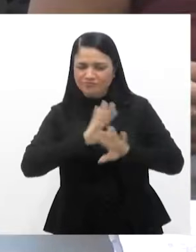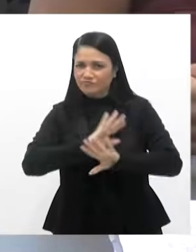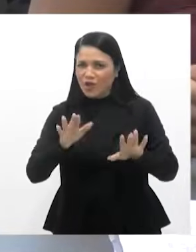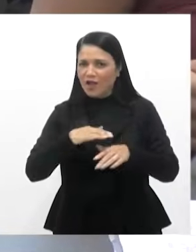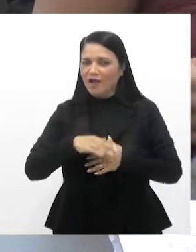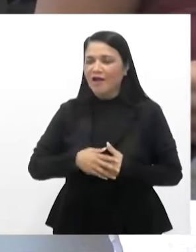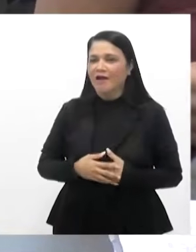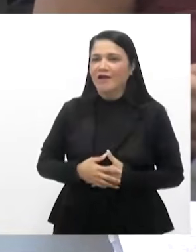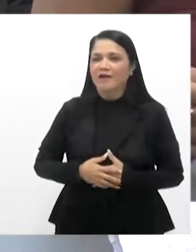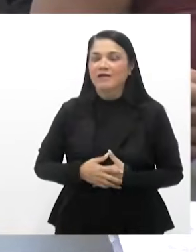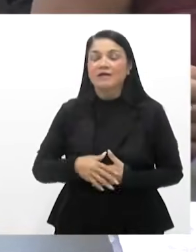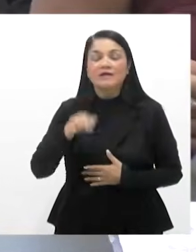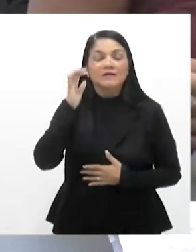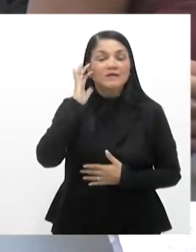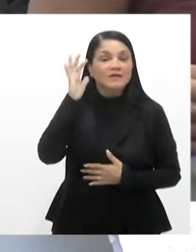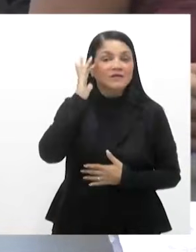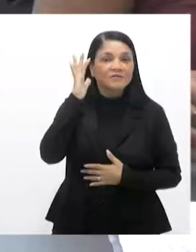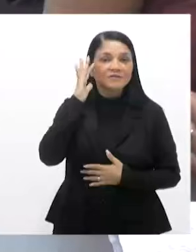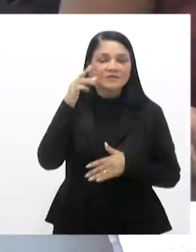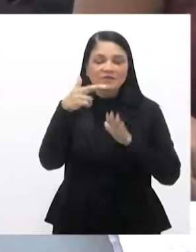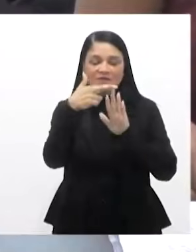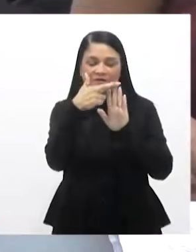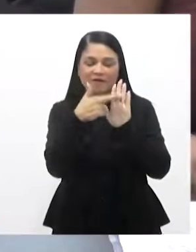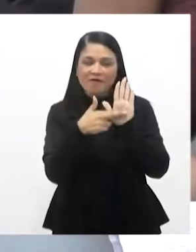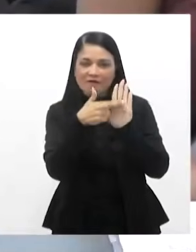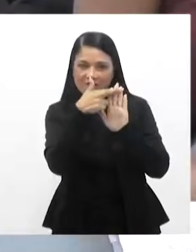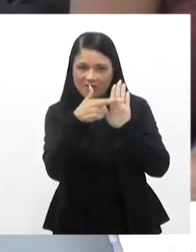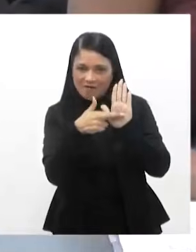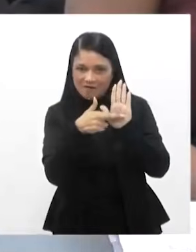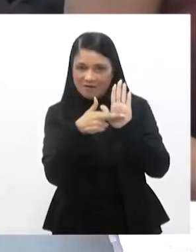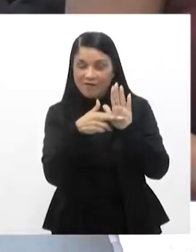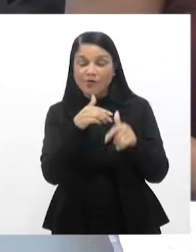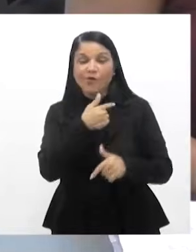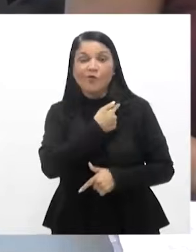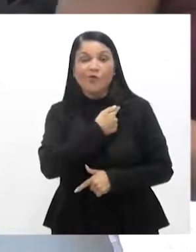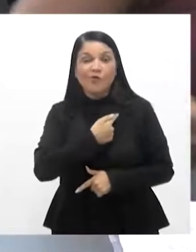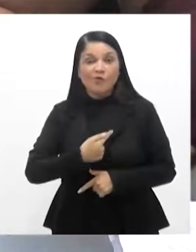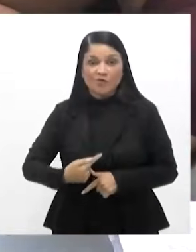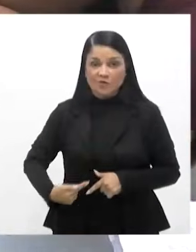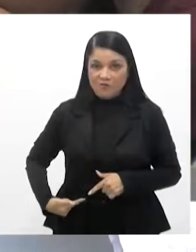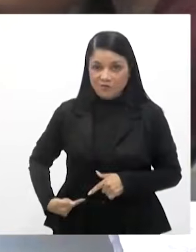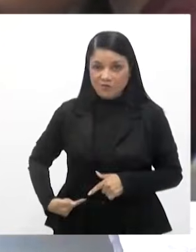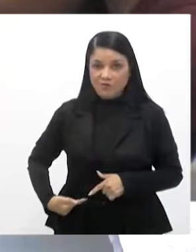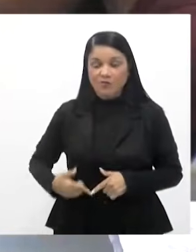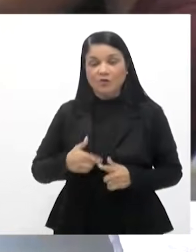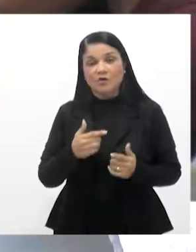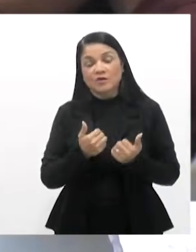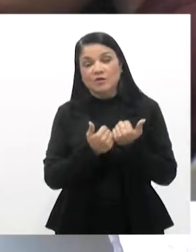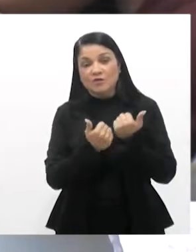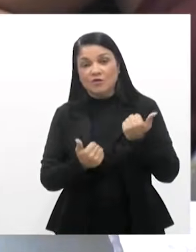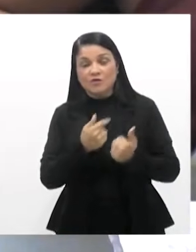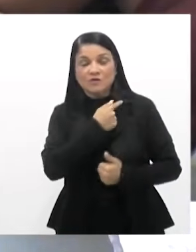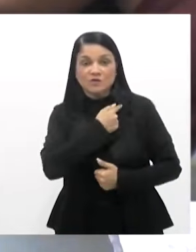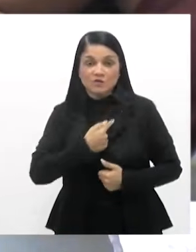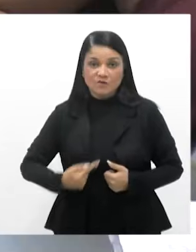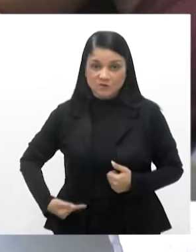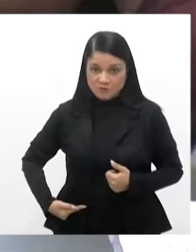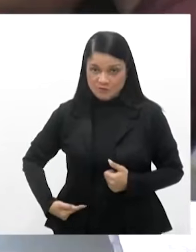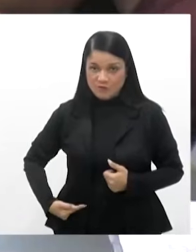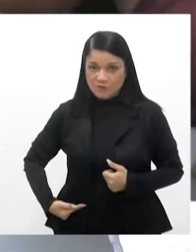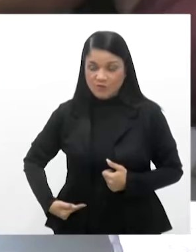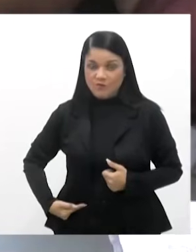Imagine, e a regra é essa, que o governador e o vice, nesse